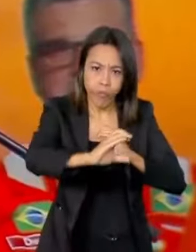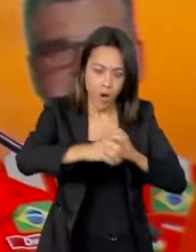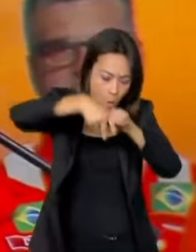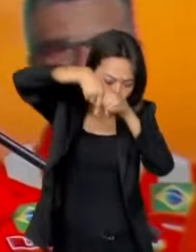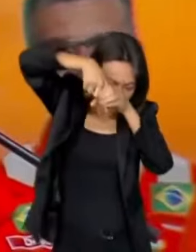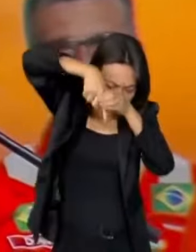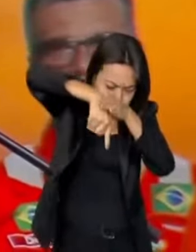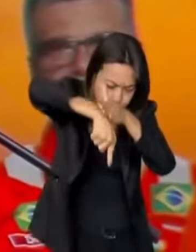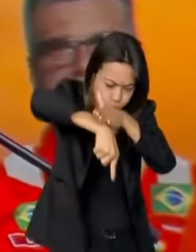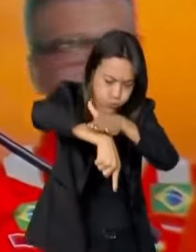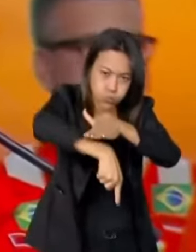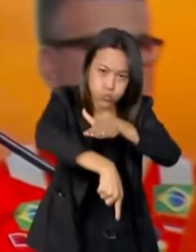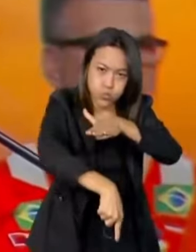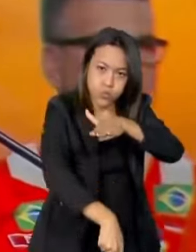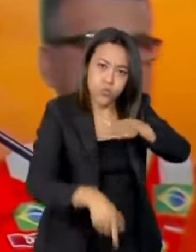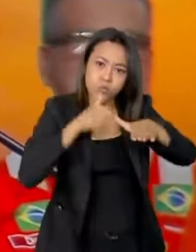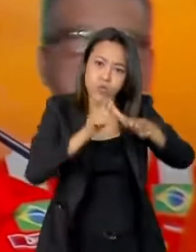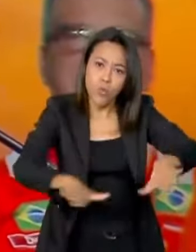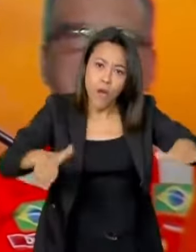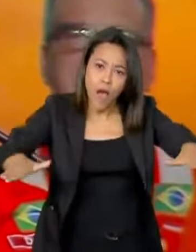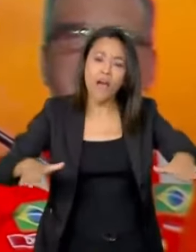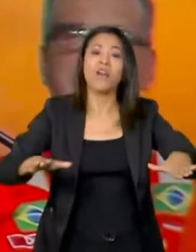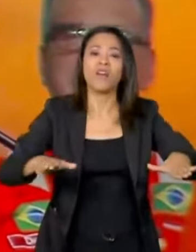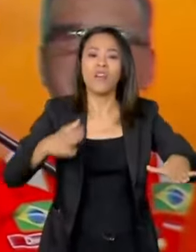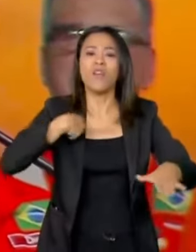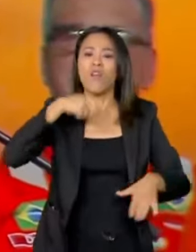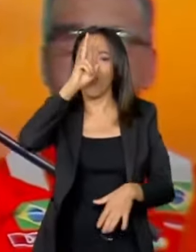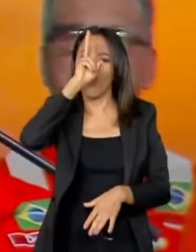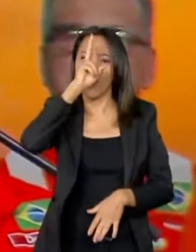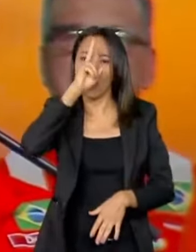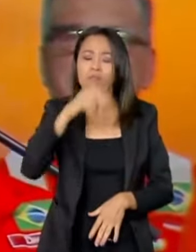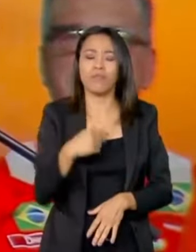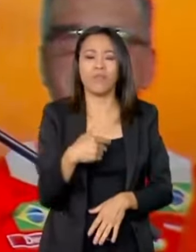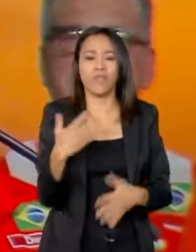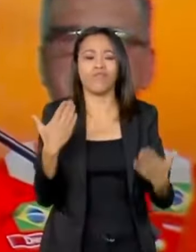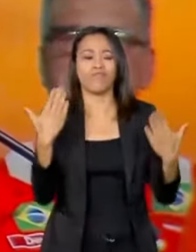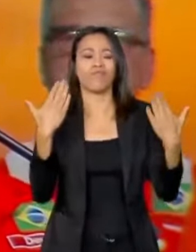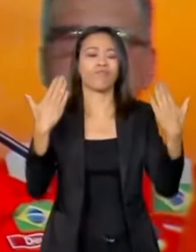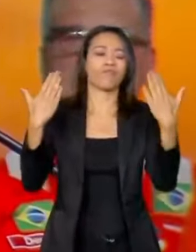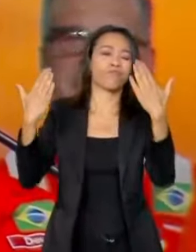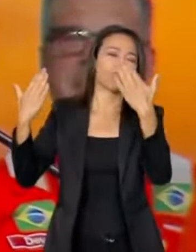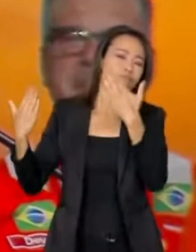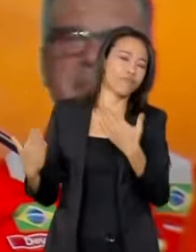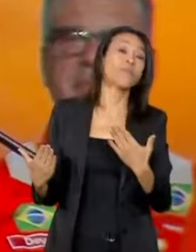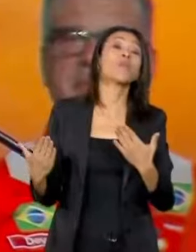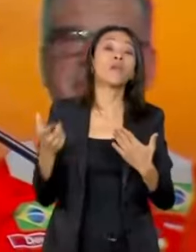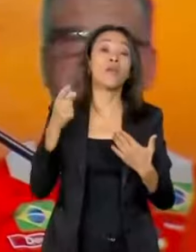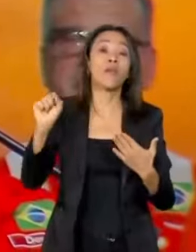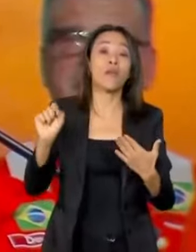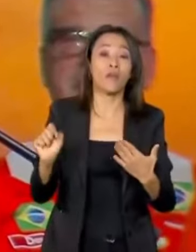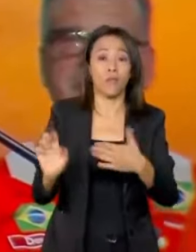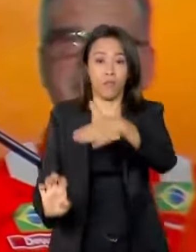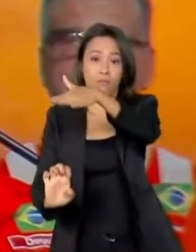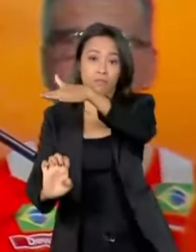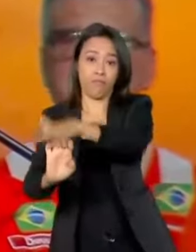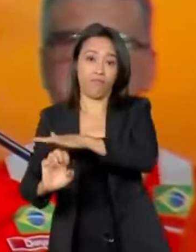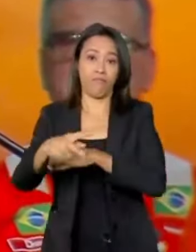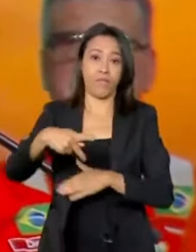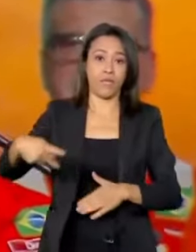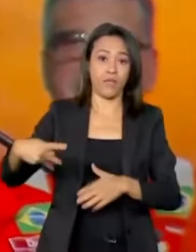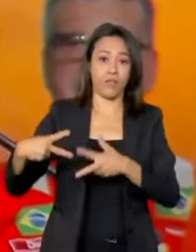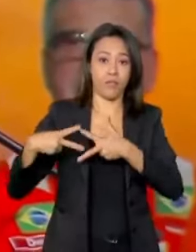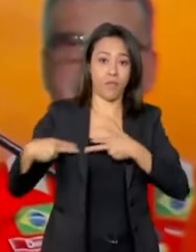plataforma. E eu lembro que nós fomos desacreditados pelo ex-presidente da Petrobras, que depois